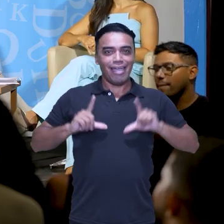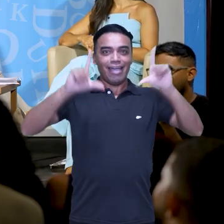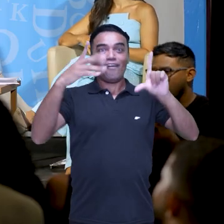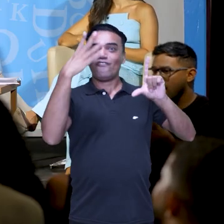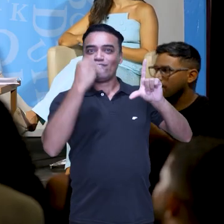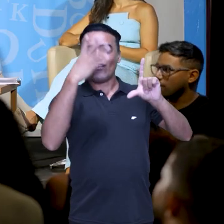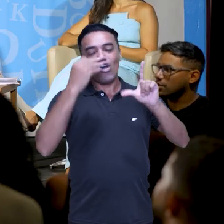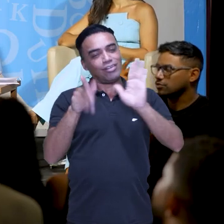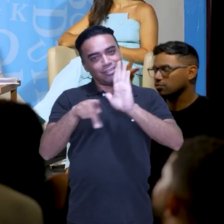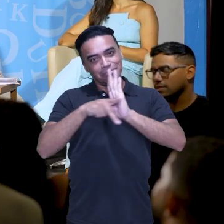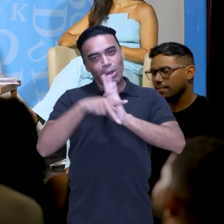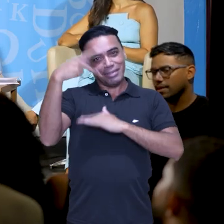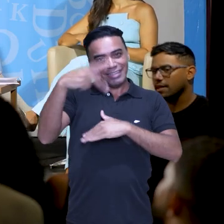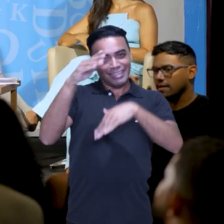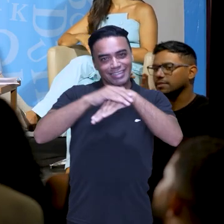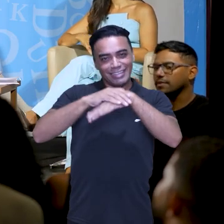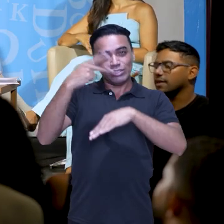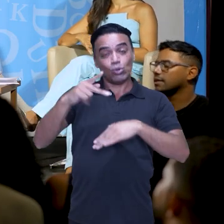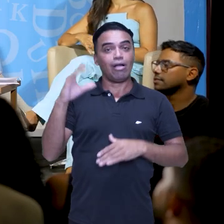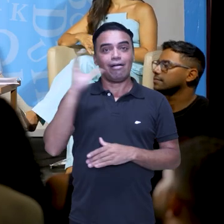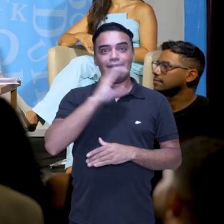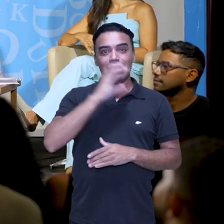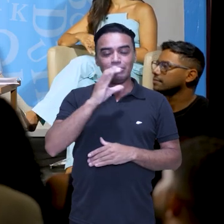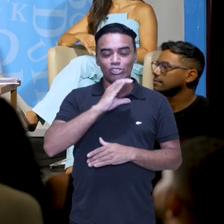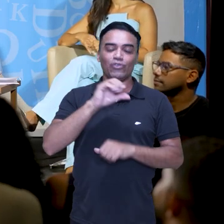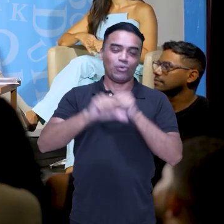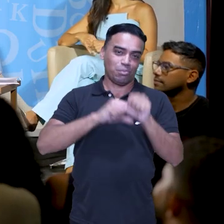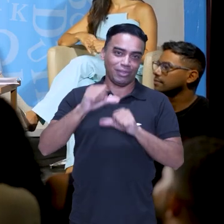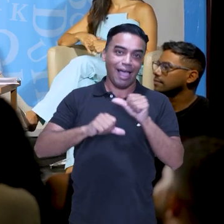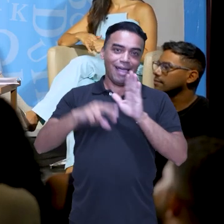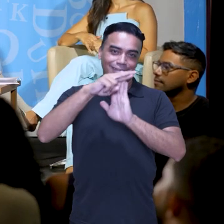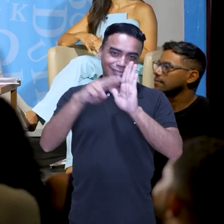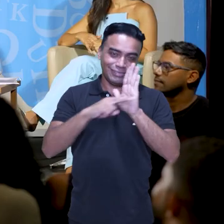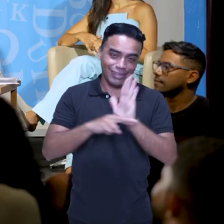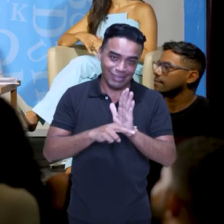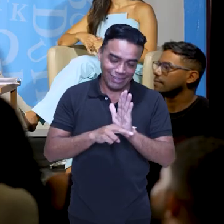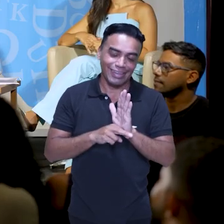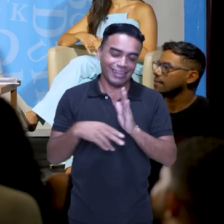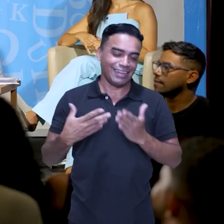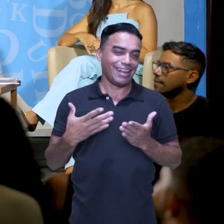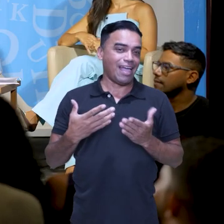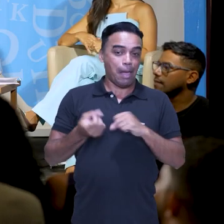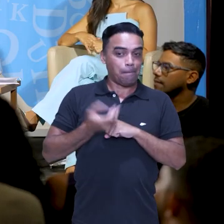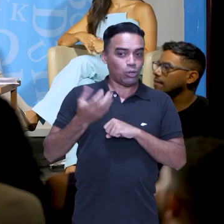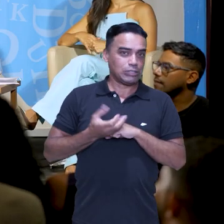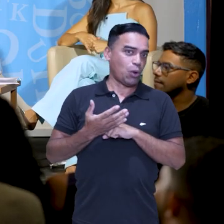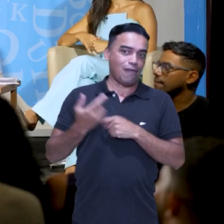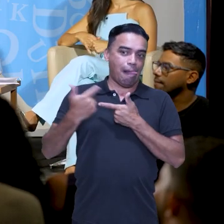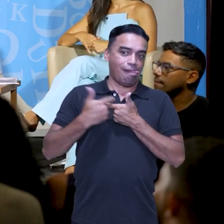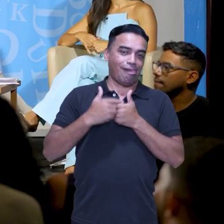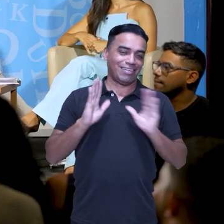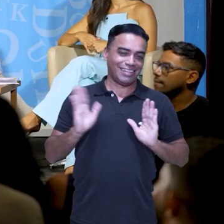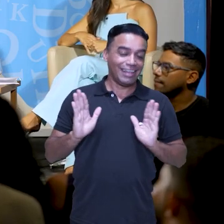elas são de vocês, né? E eu vou rapidinho quebrar o protocolo aqui. Produção normalmente não pega o microfone para